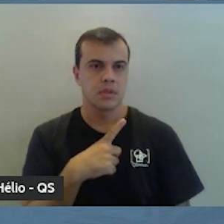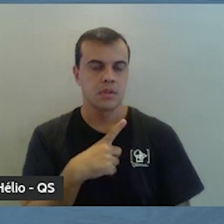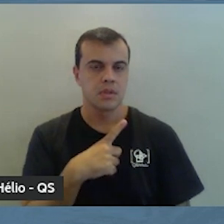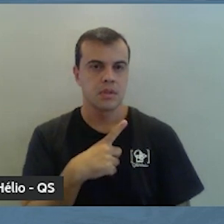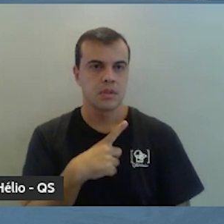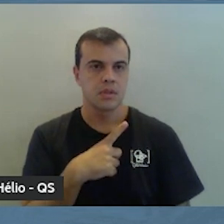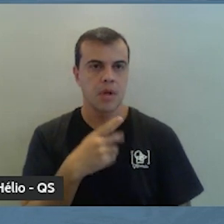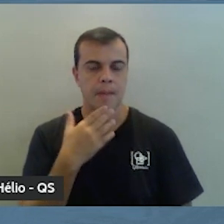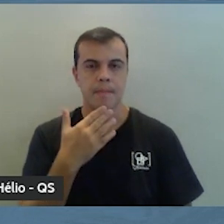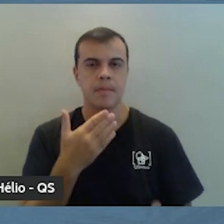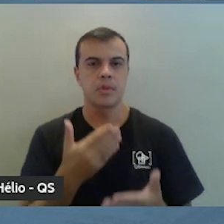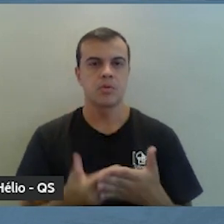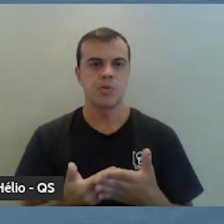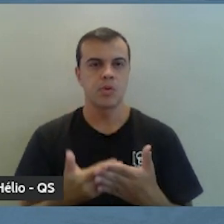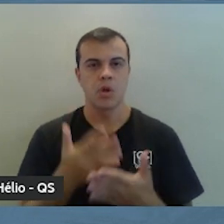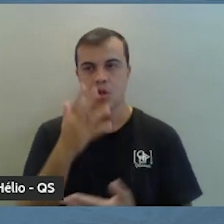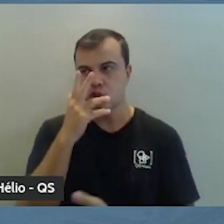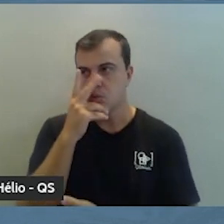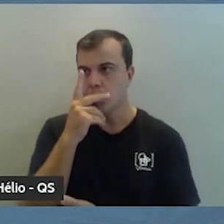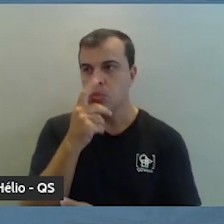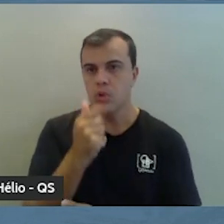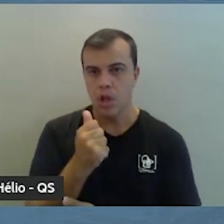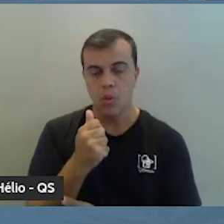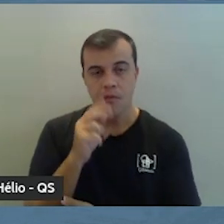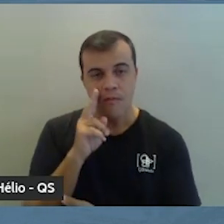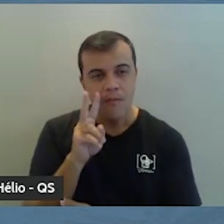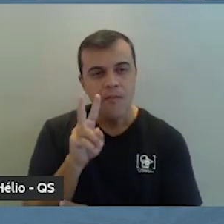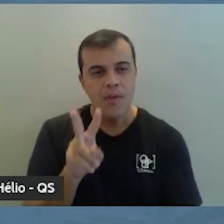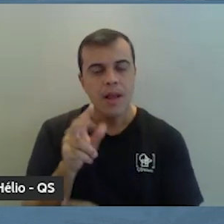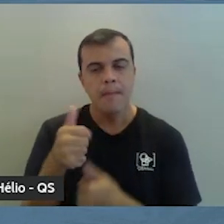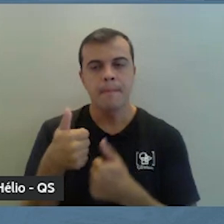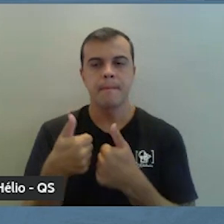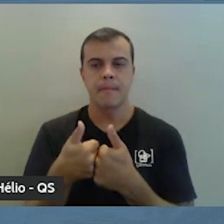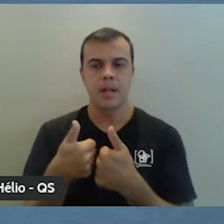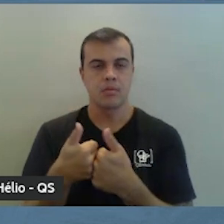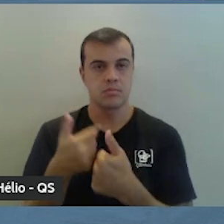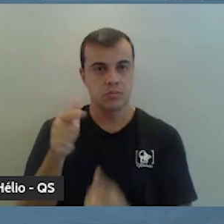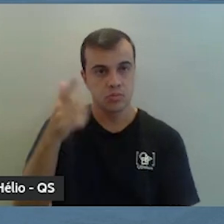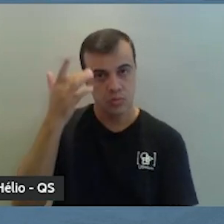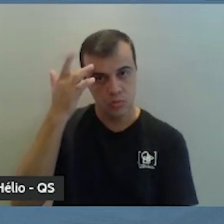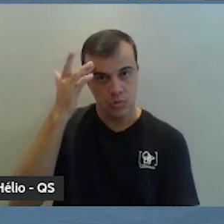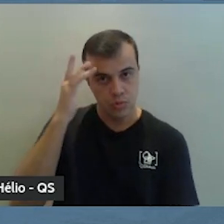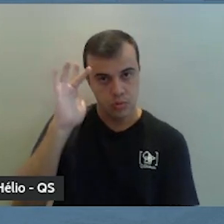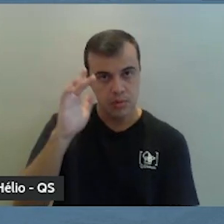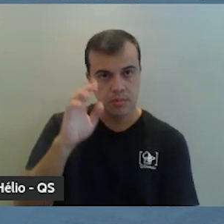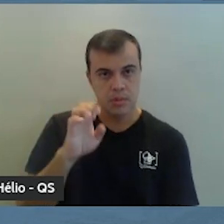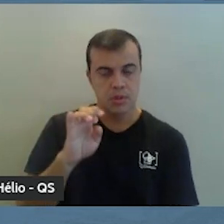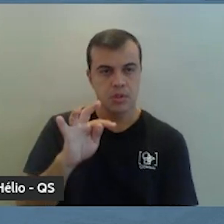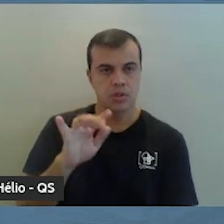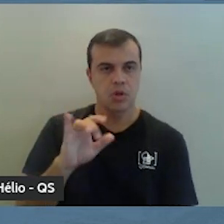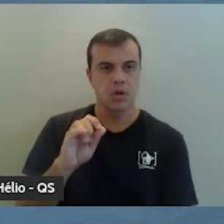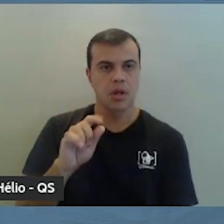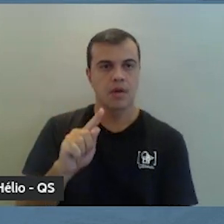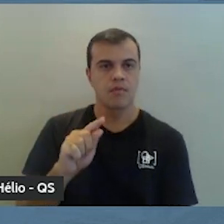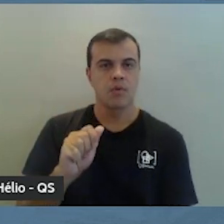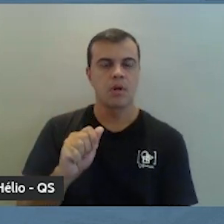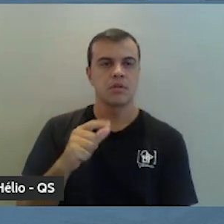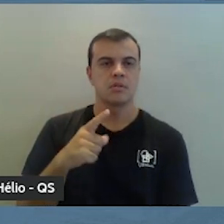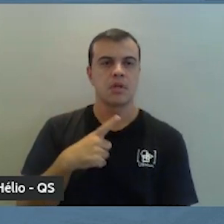um absurdo de bonito quando você vê perto. Para quem não sabe, xilogravura é como